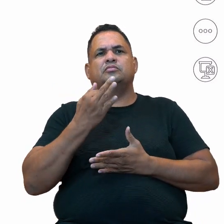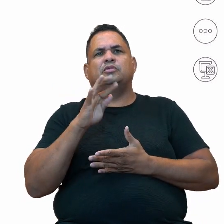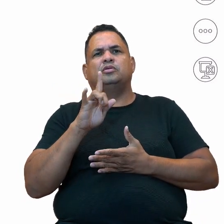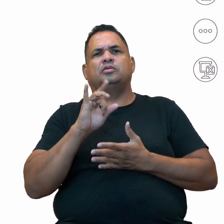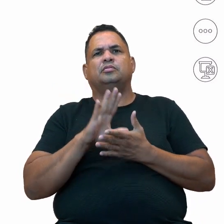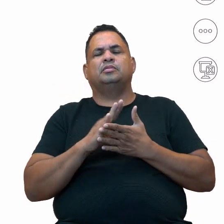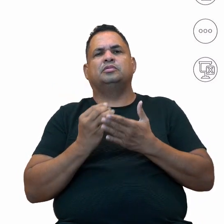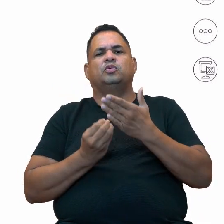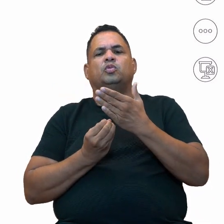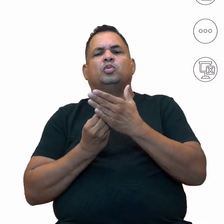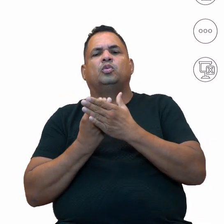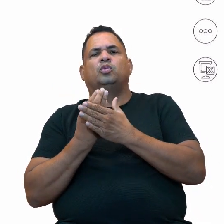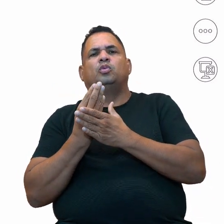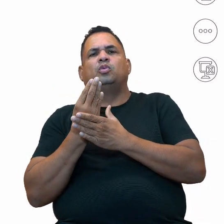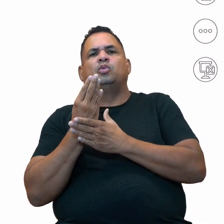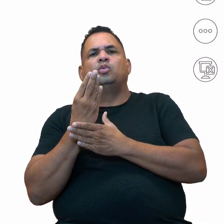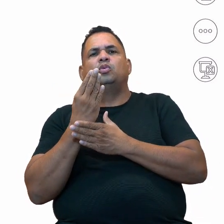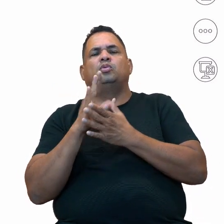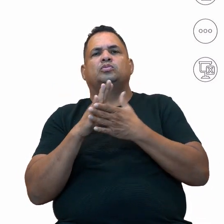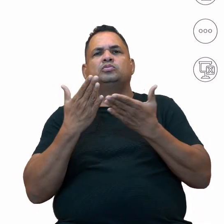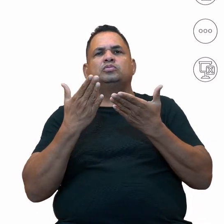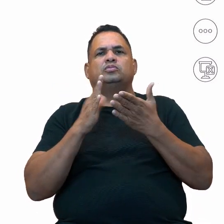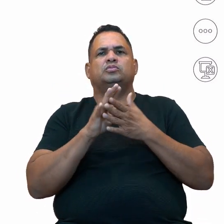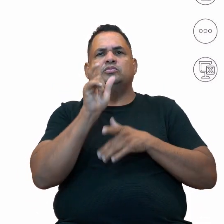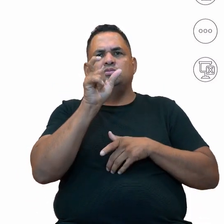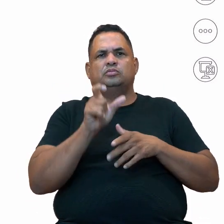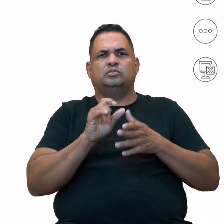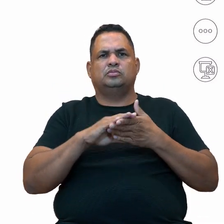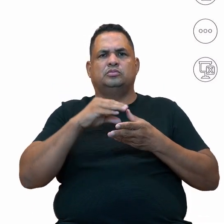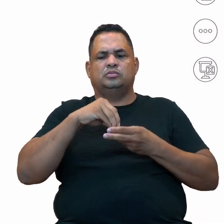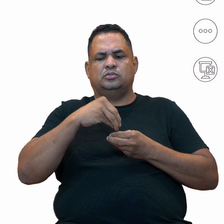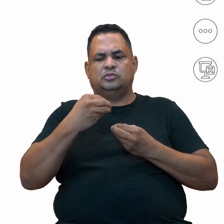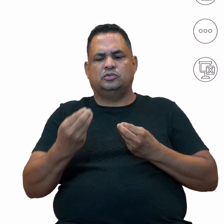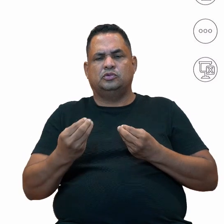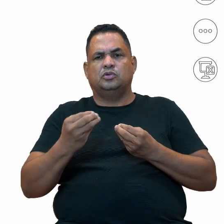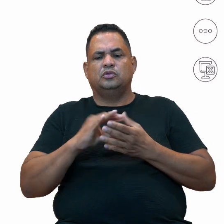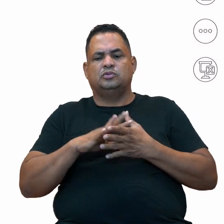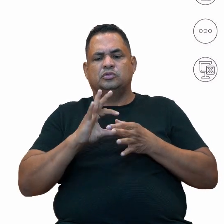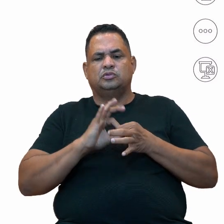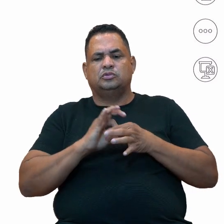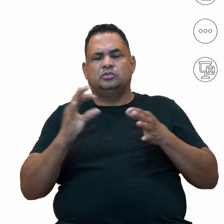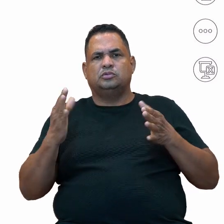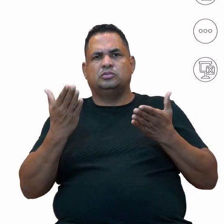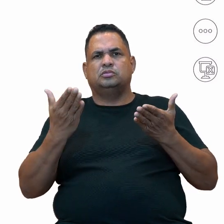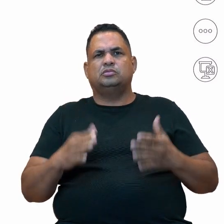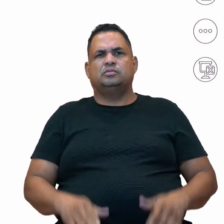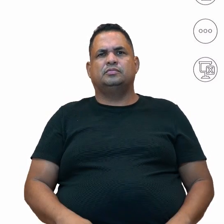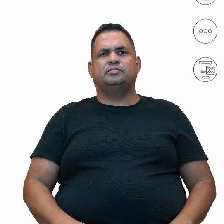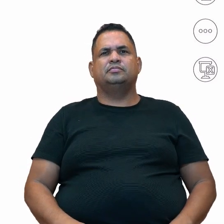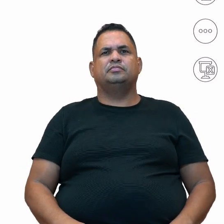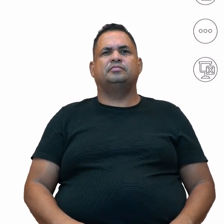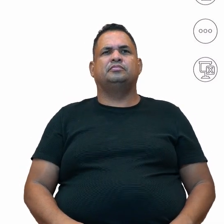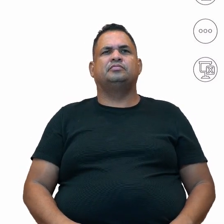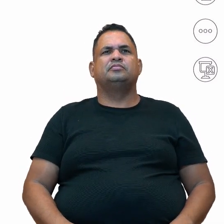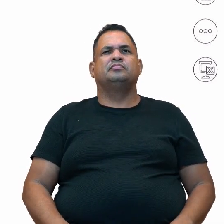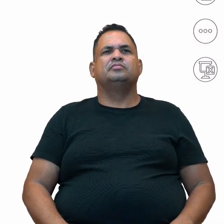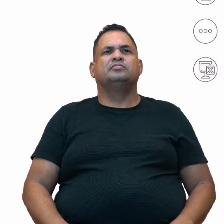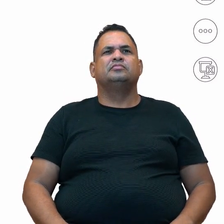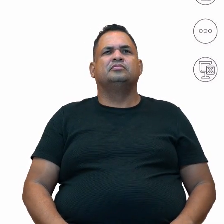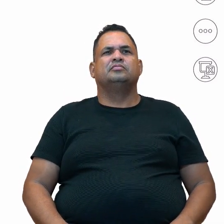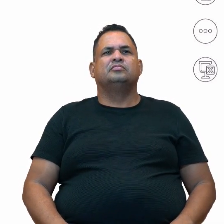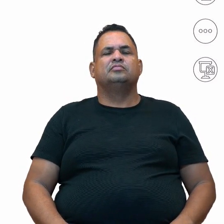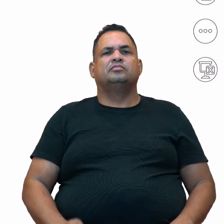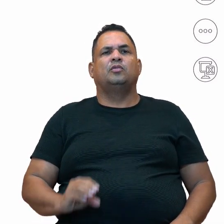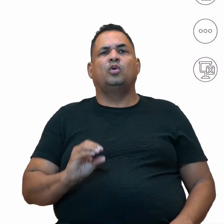determinada região do corpo do indivíduo cresce e depois se desprende, tornando-se um indivíduo adulto. Aí é outra imagenzinha que a gente falou aqui. Ou